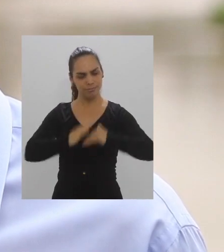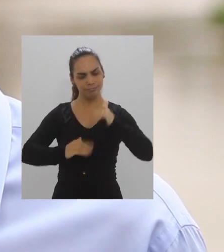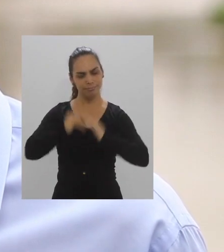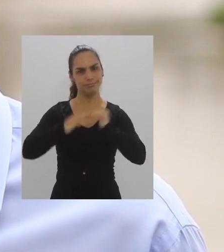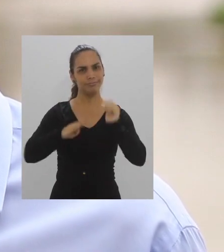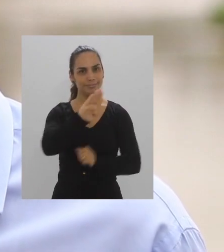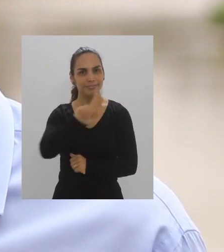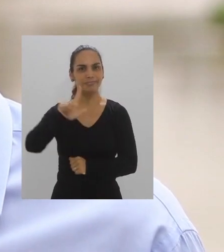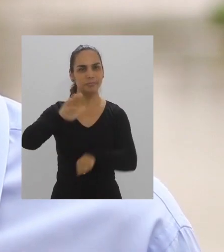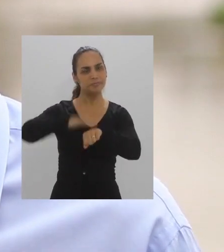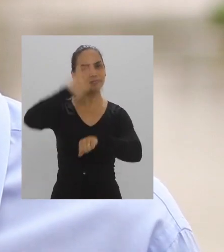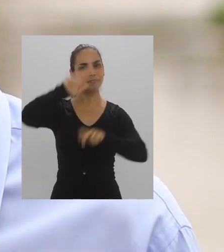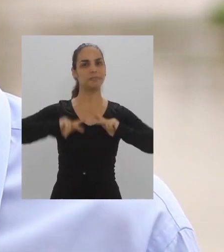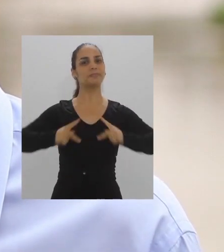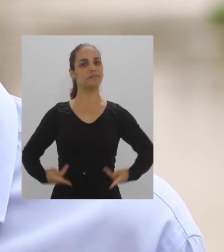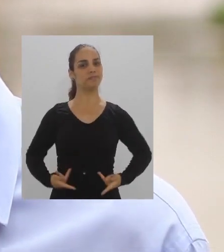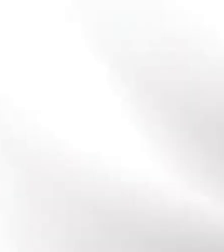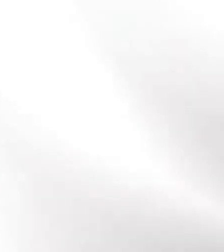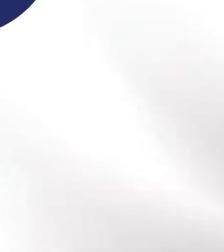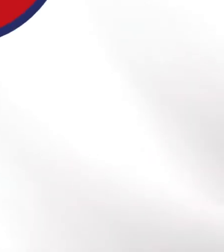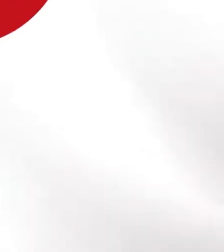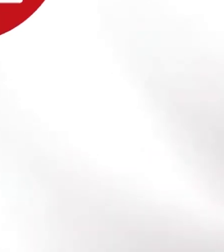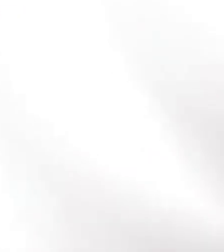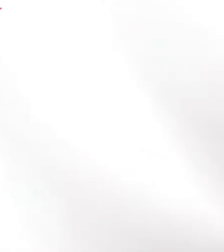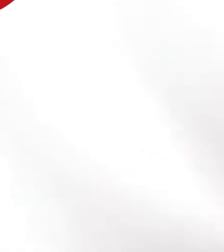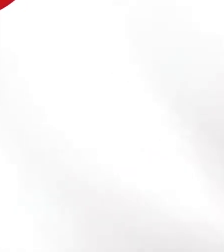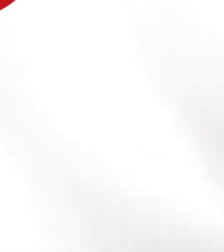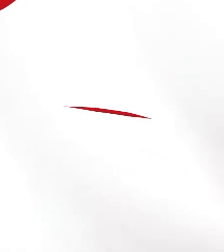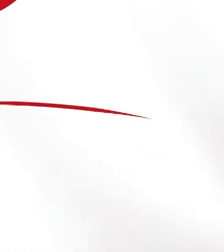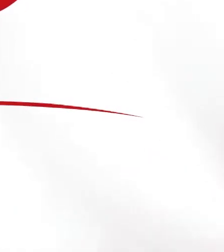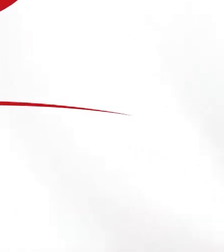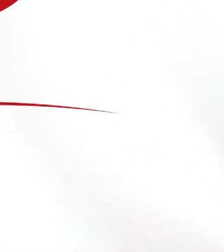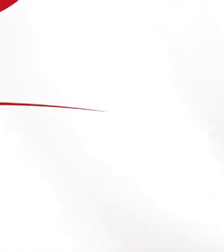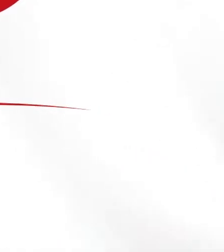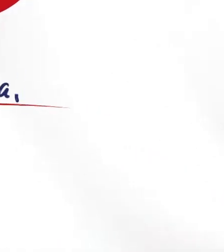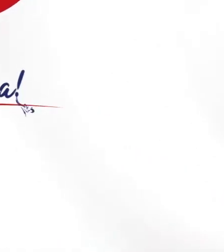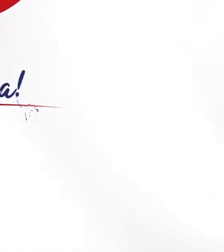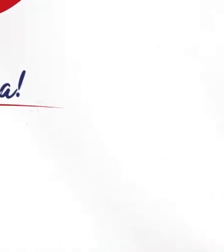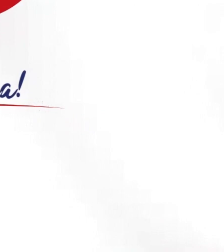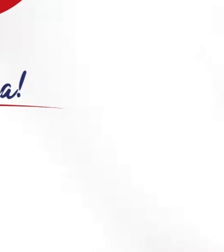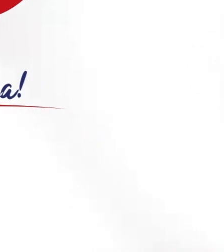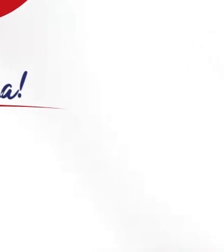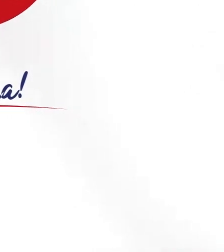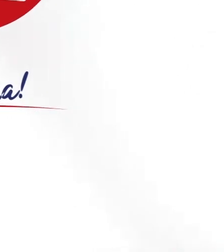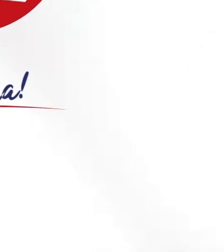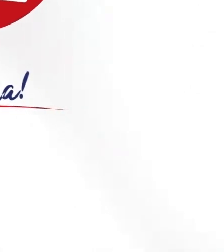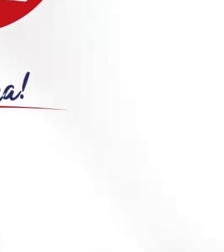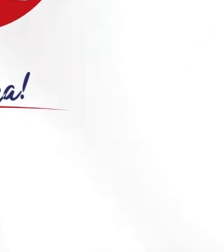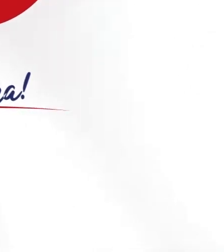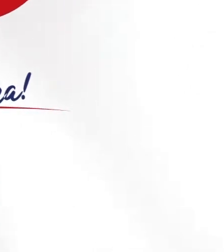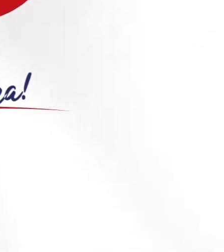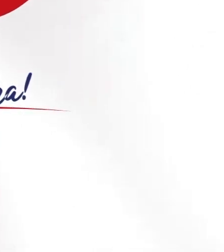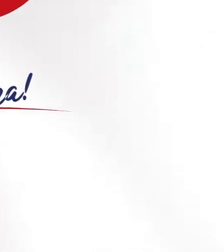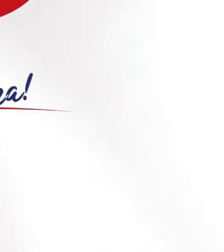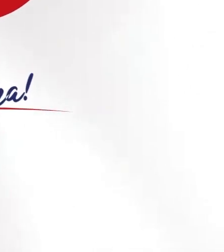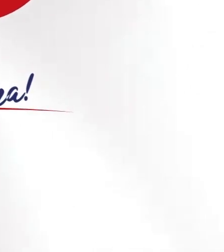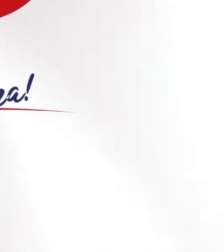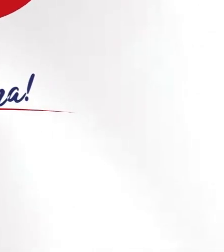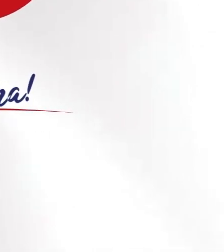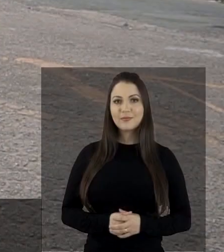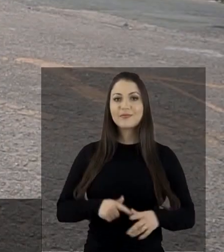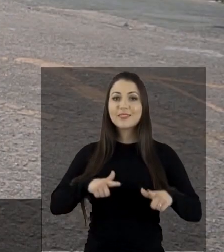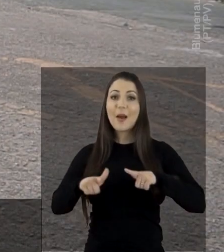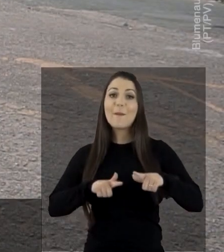com a gente construir uma Blumenau mais humana. Vote doutor Nathel 12. Coligação Blumenau mais humana.